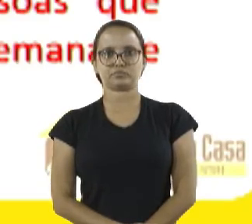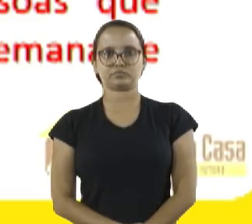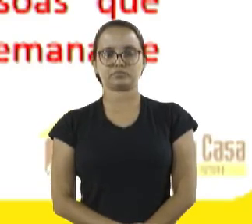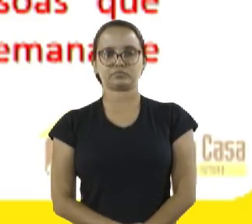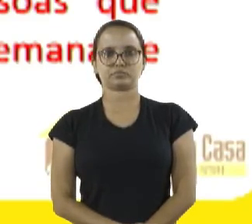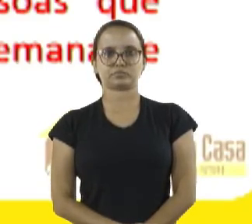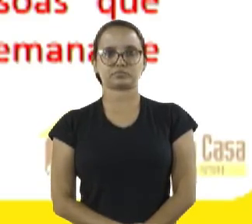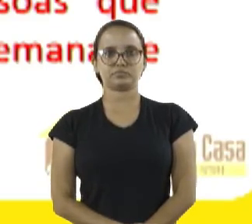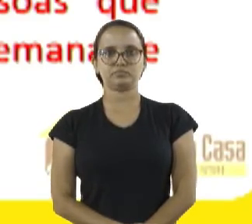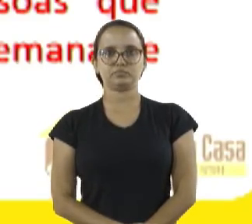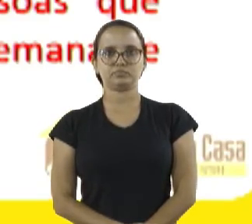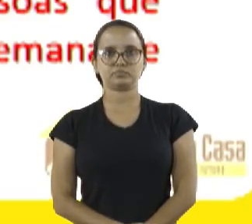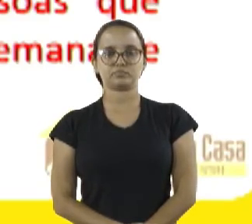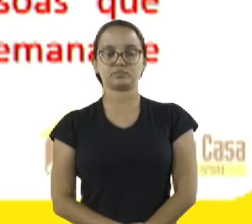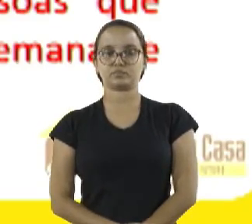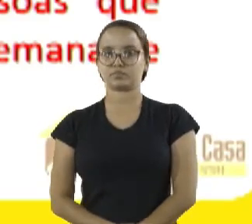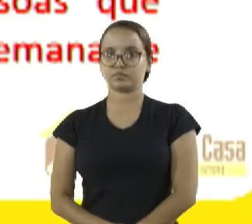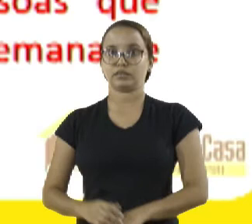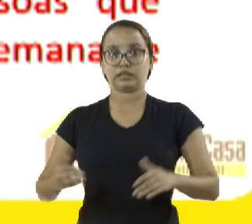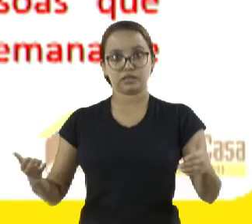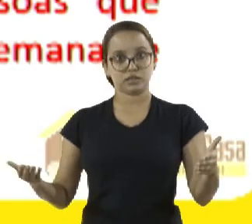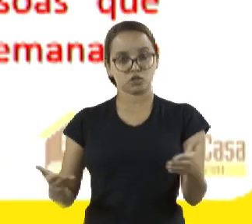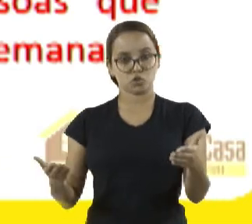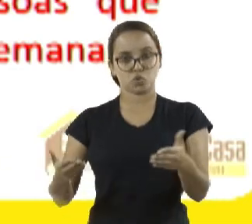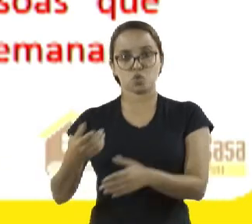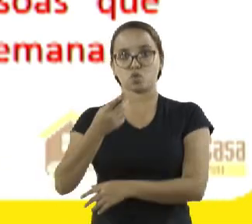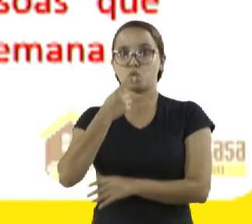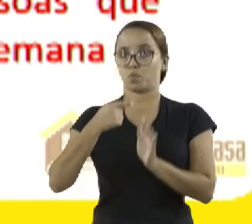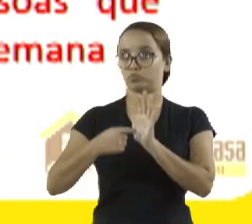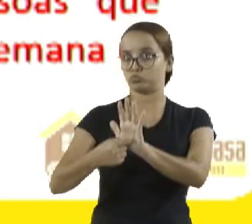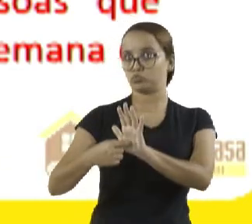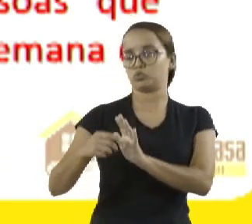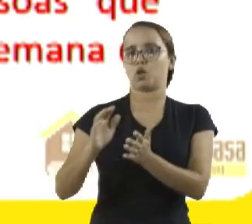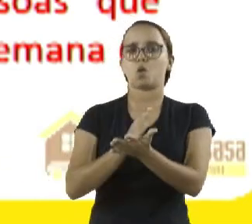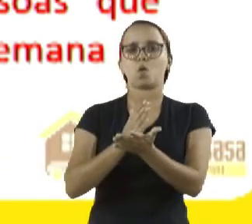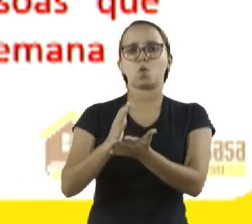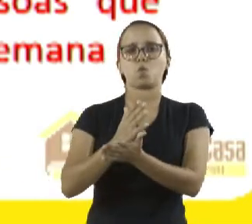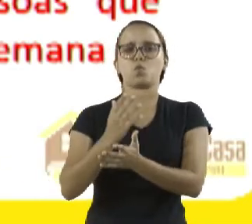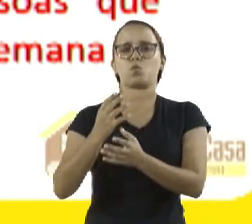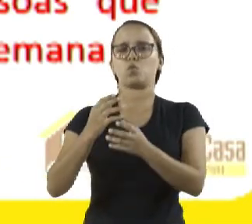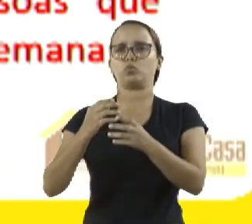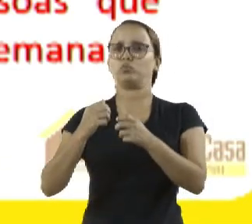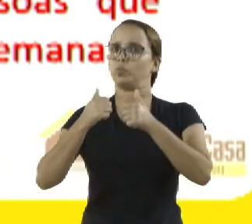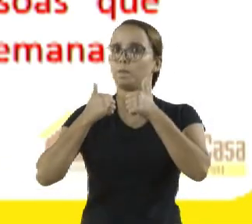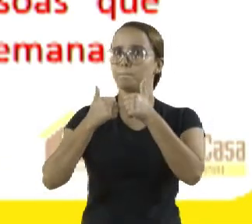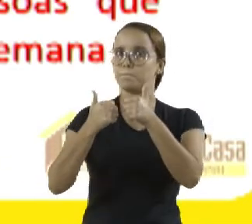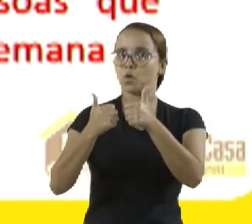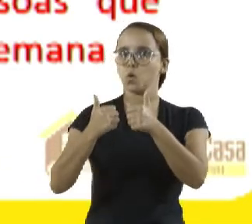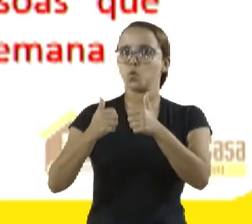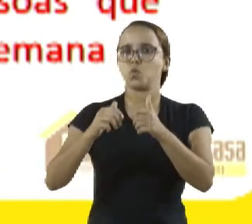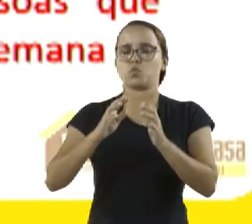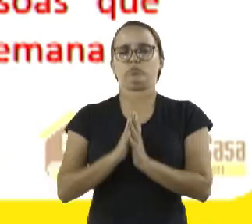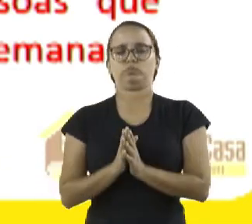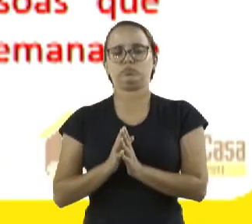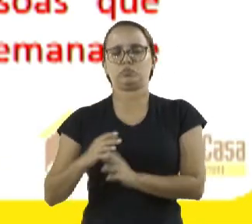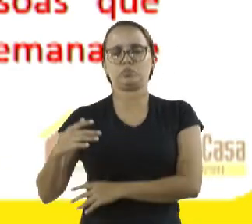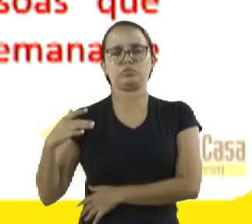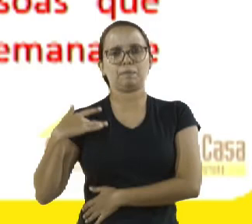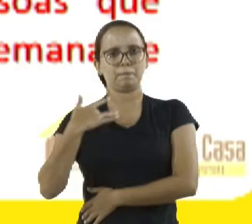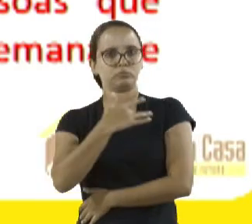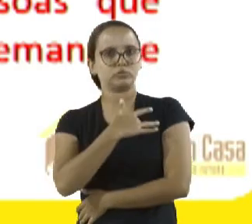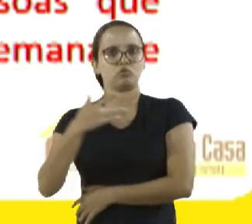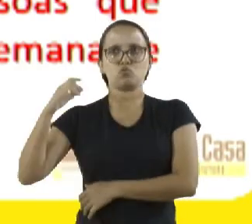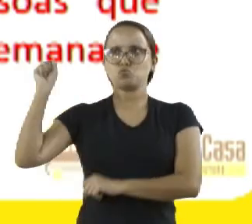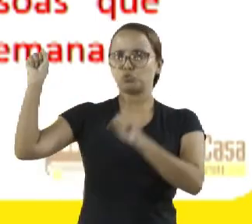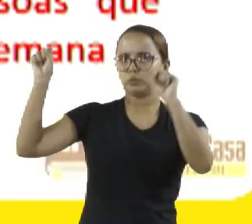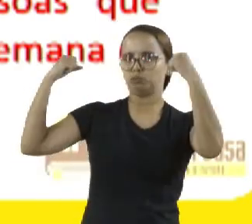E aqui eu trago benefícios da prática de atividade regular, né? Não é só, professor, você está falando só